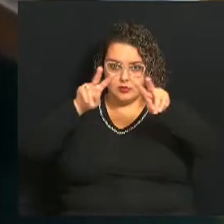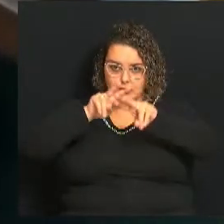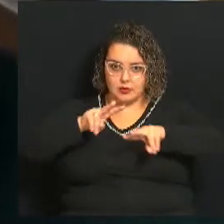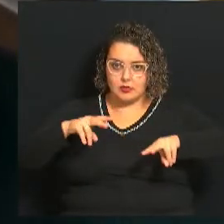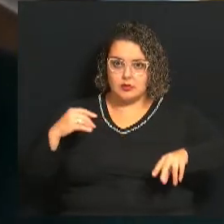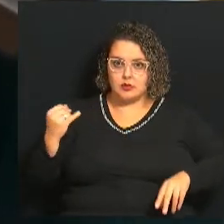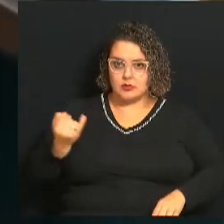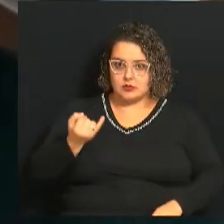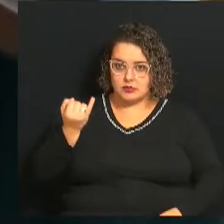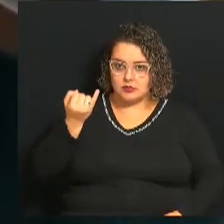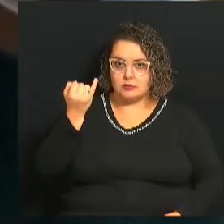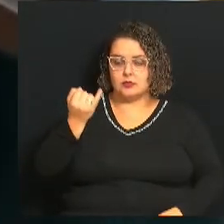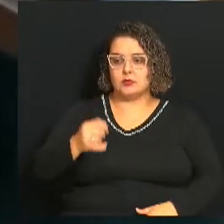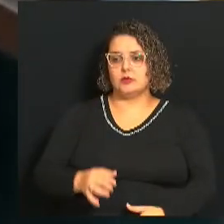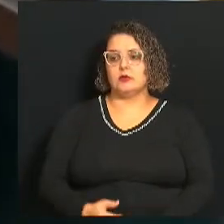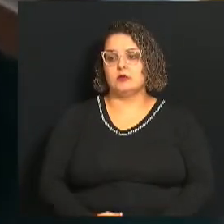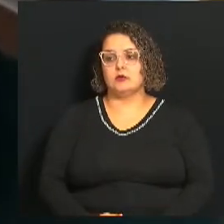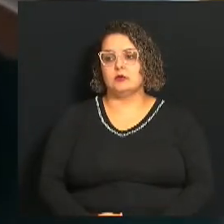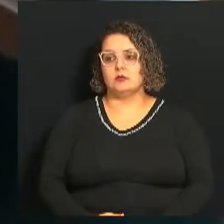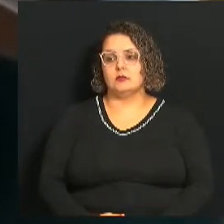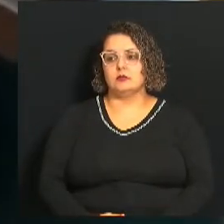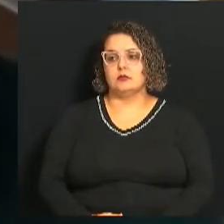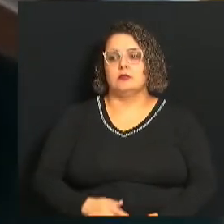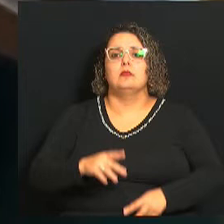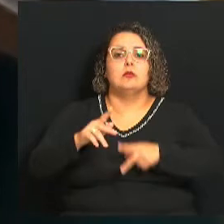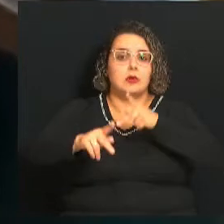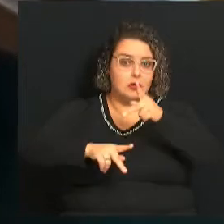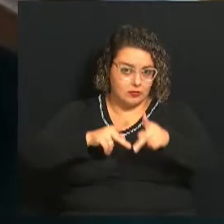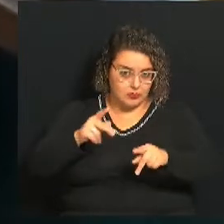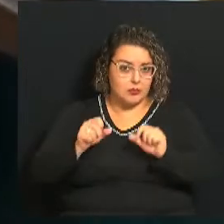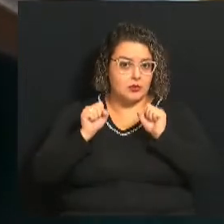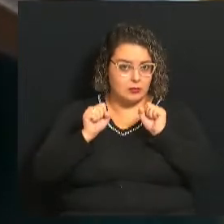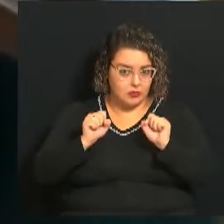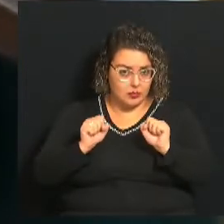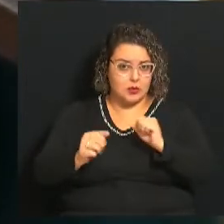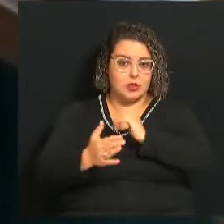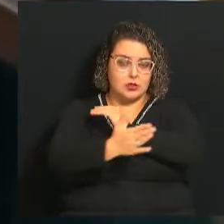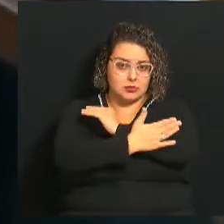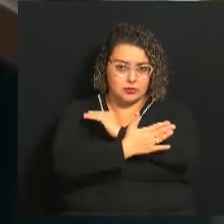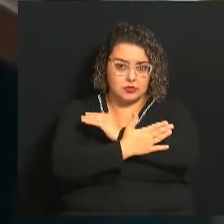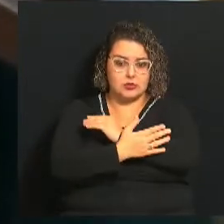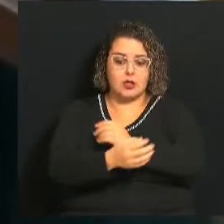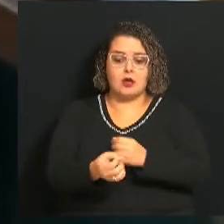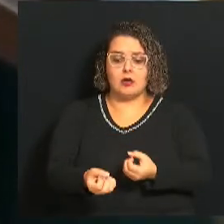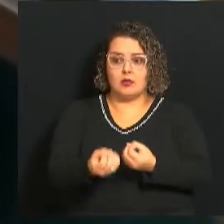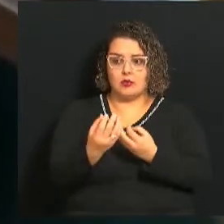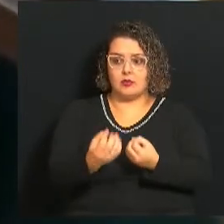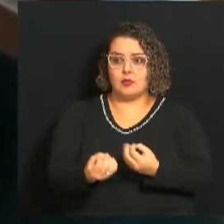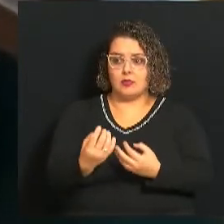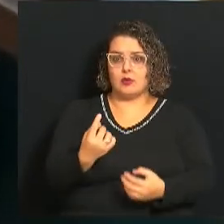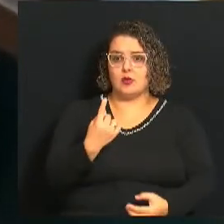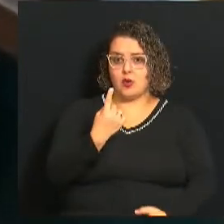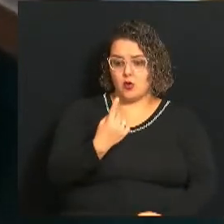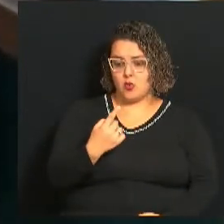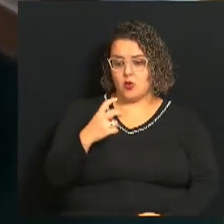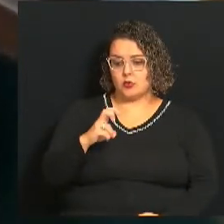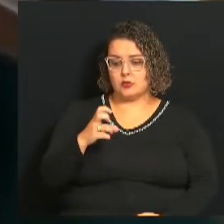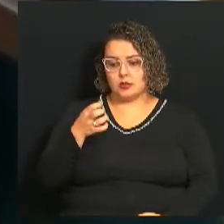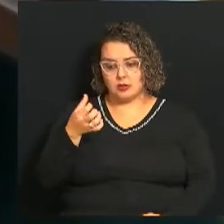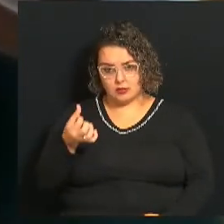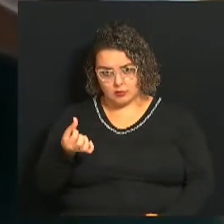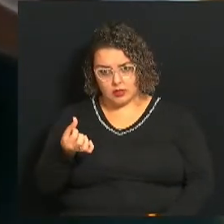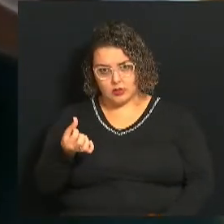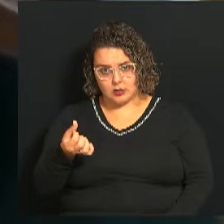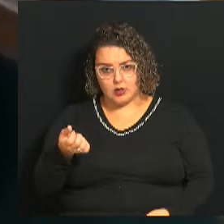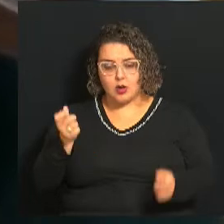necessidade, mas a população pode nos ajudar, informando através do 156